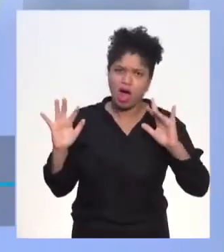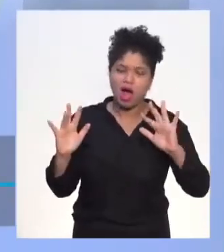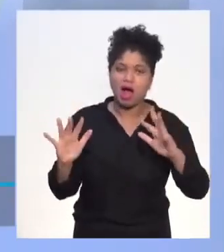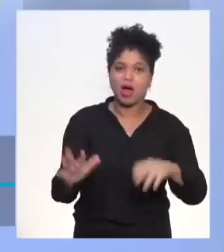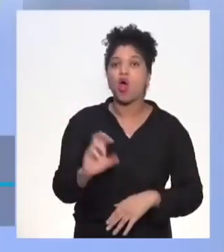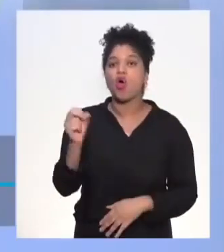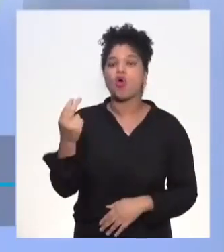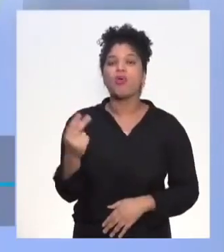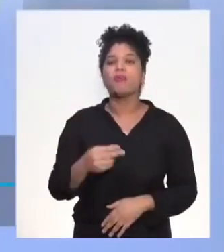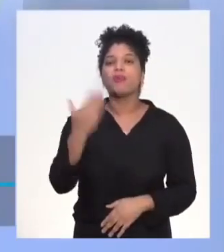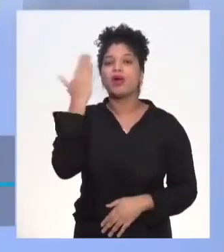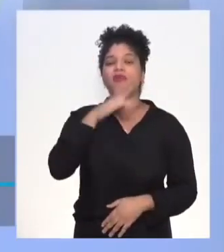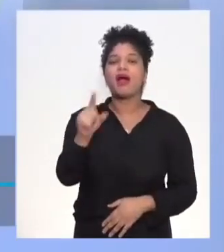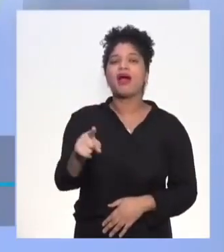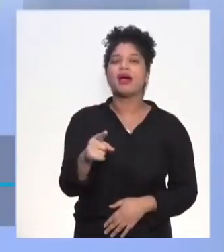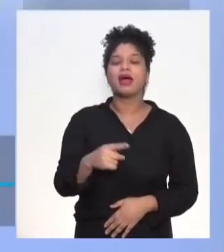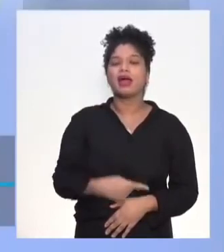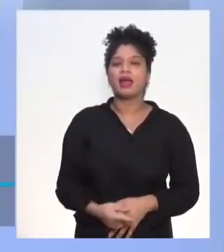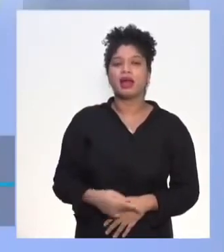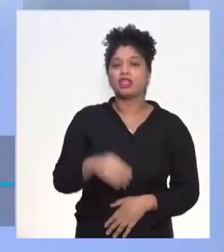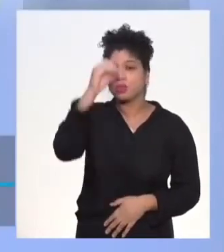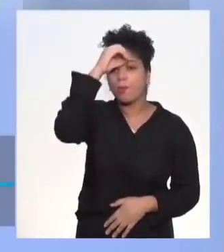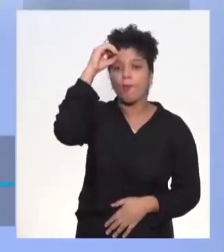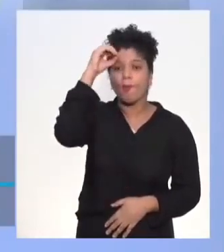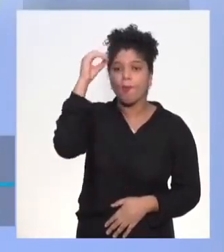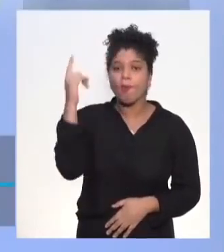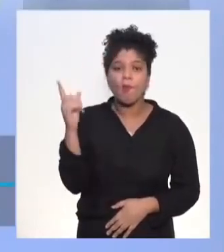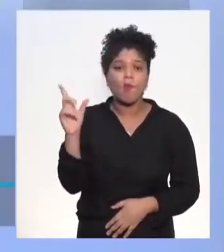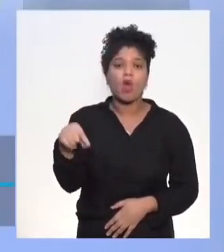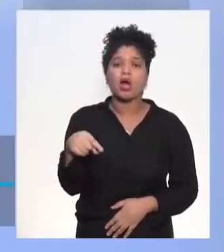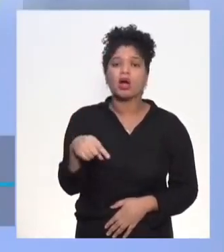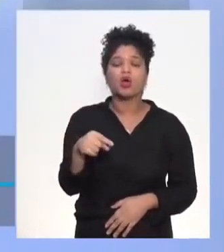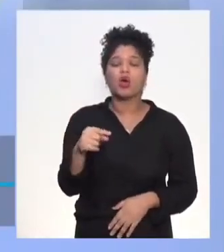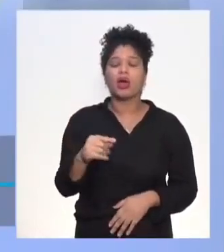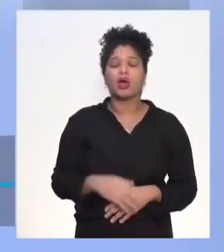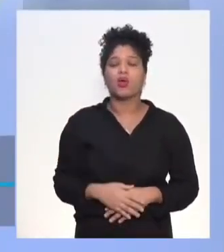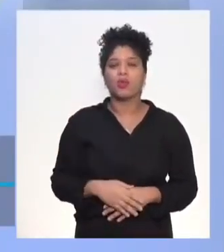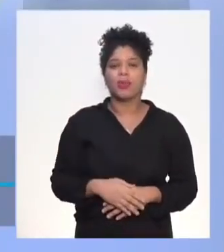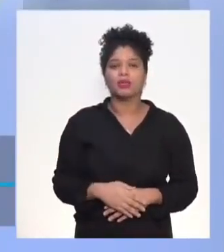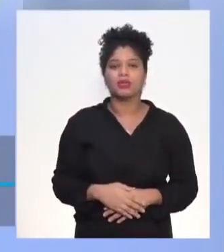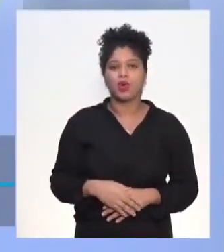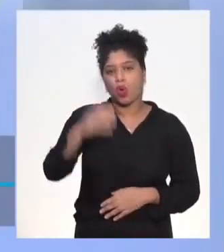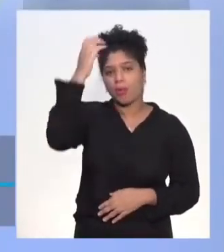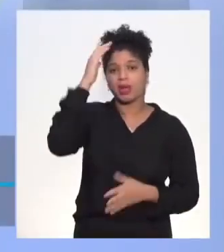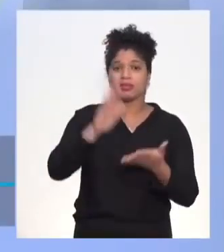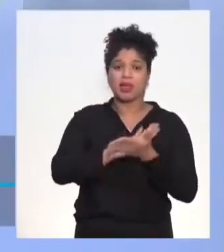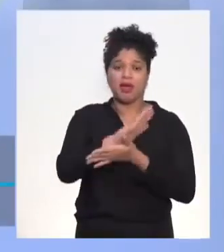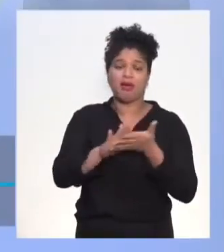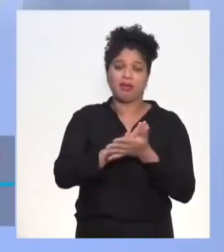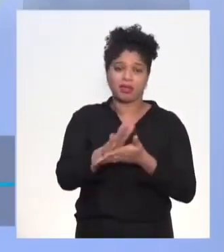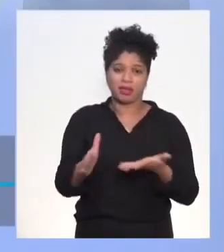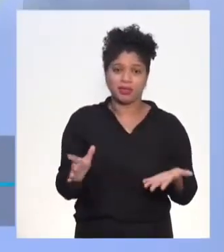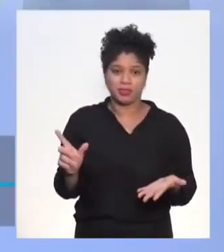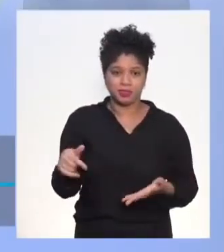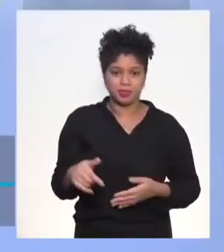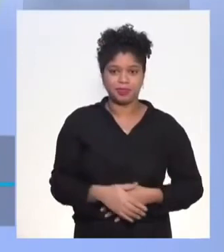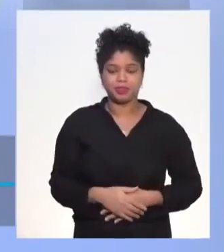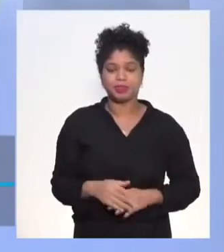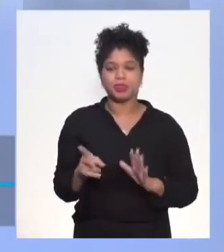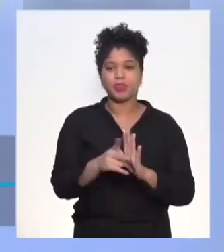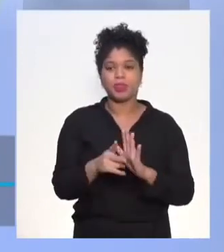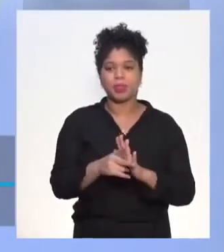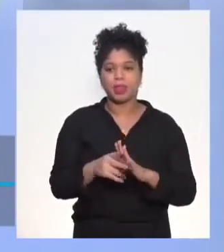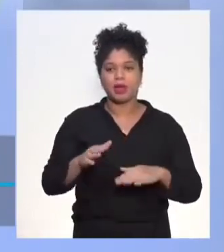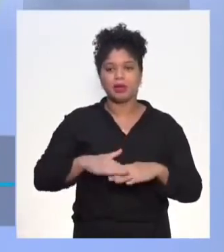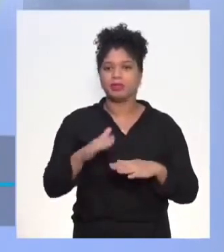é inocente, sendo levada a um outro patamar, ou seja, é o personagem que sai do ponto A e para o ponto B,